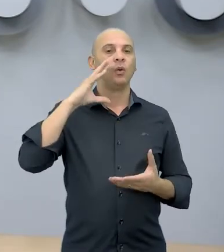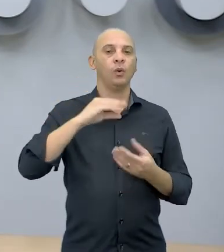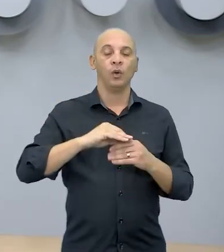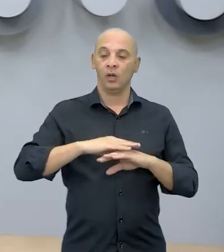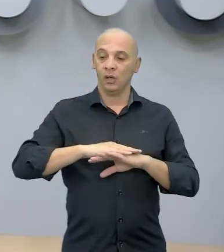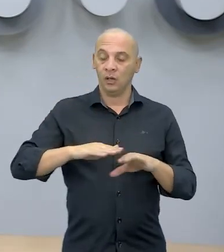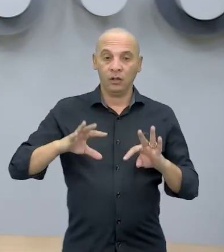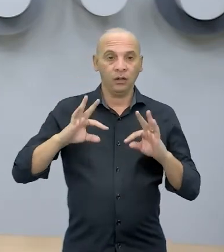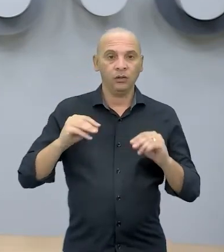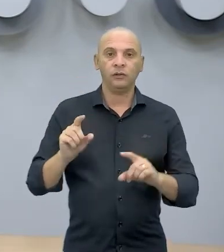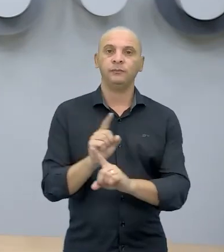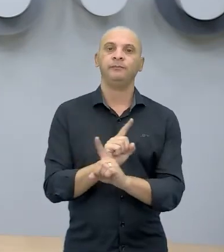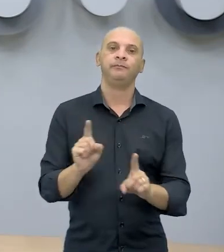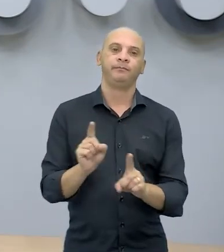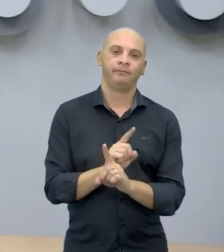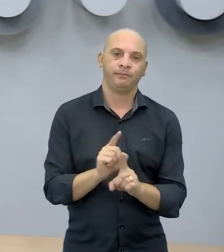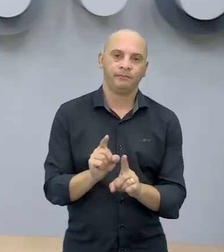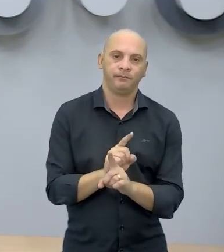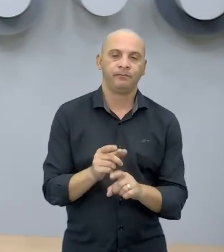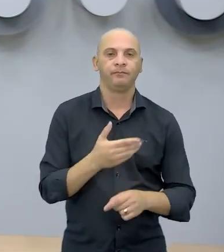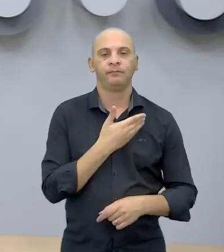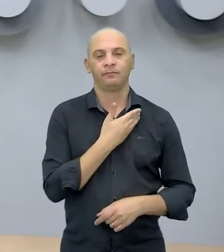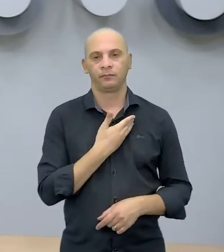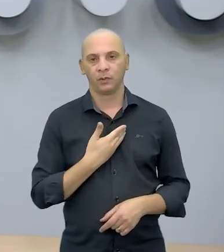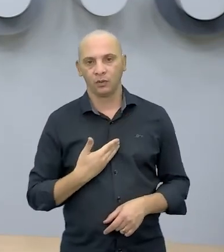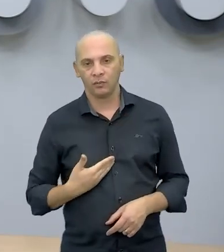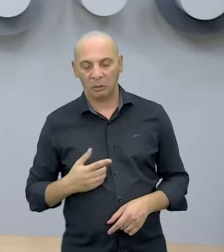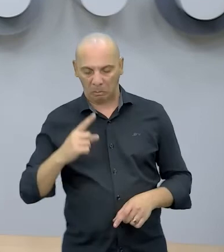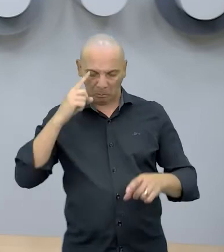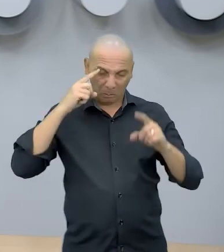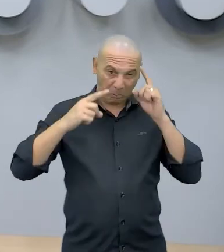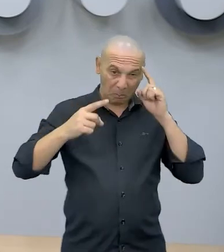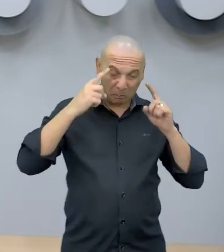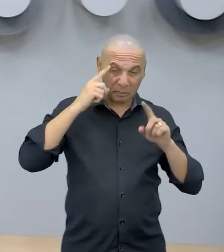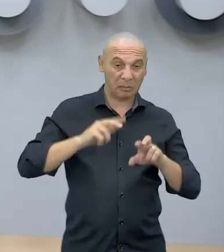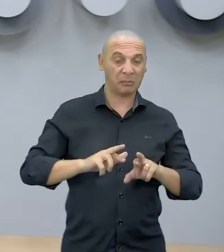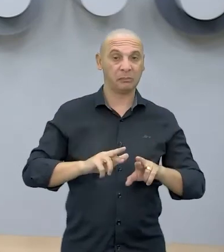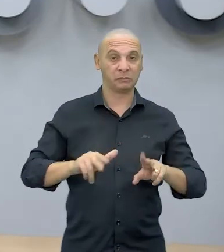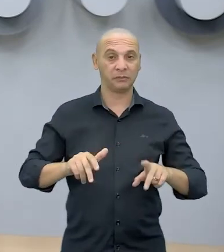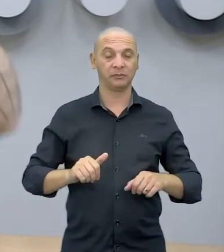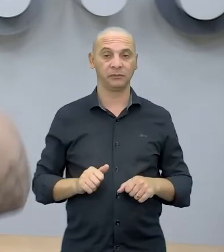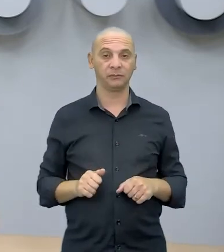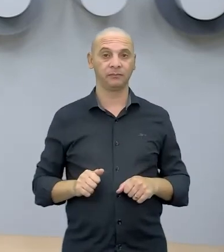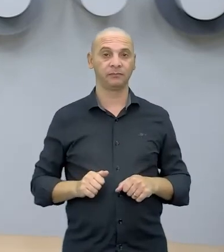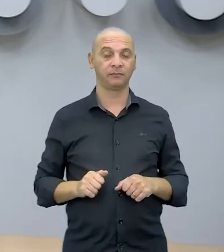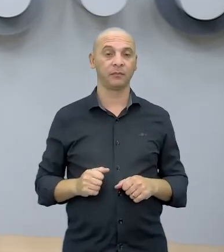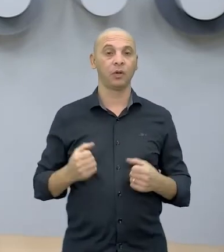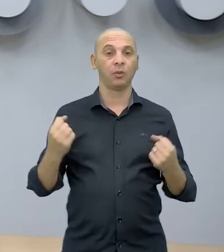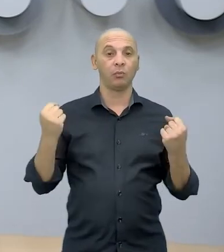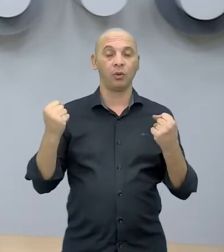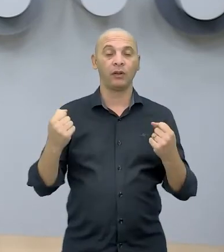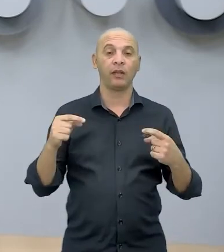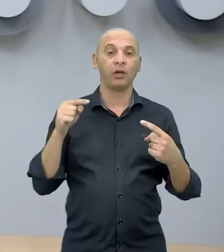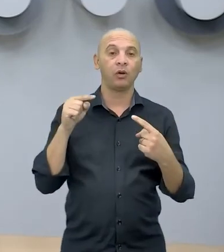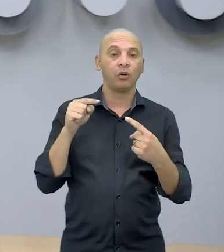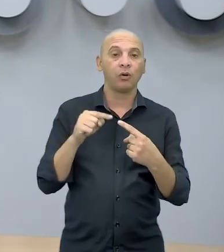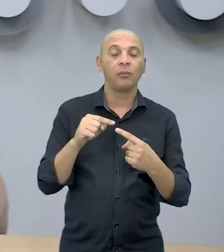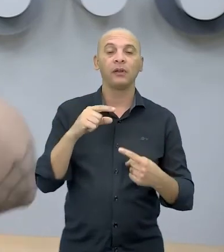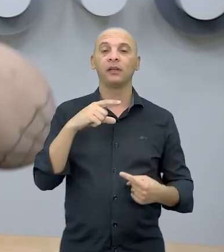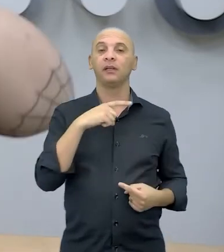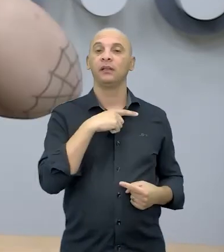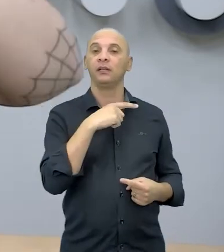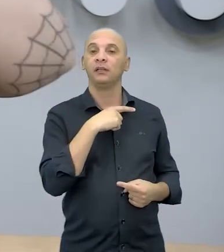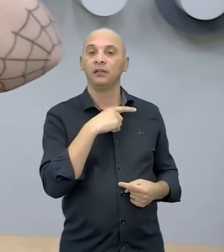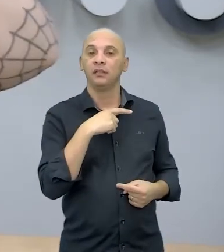símbolo totalitário, né, de governo, de comando e de controle centralizado. Não. O poder hoje, ela coloca,